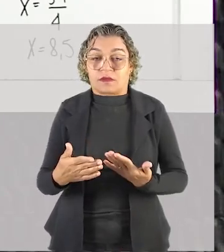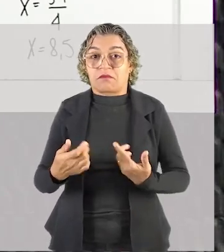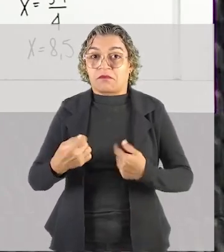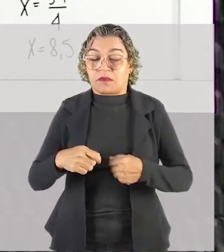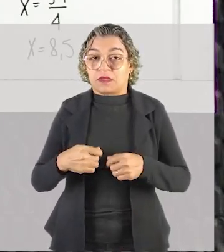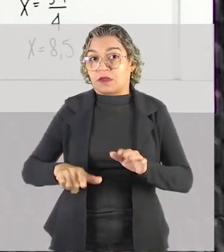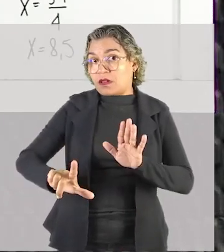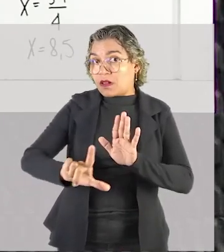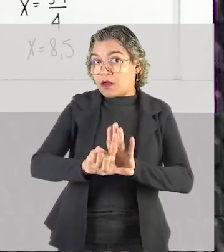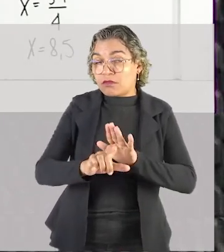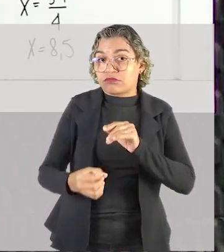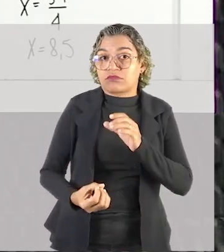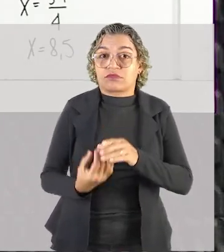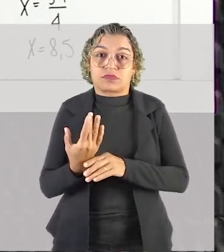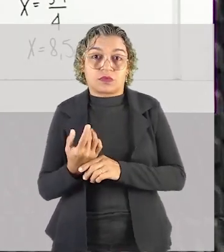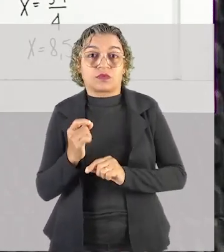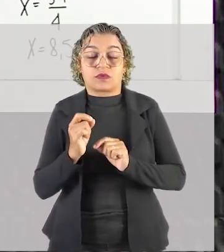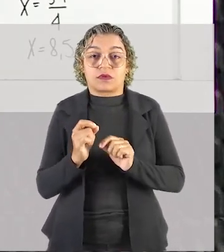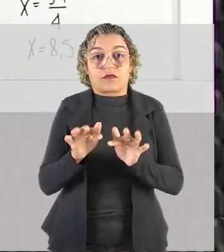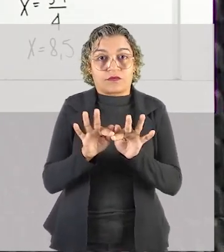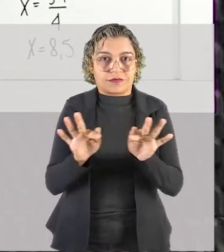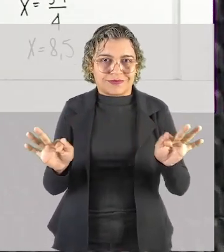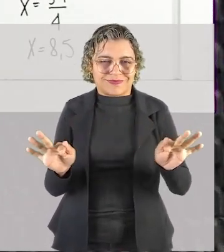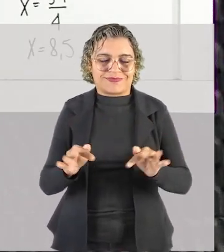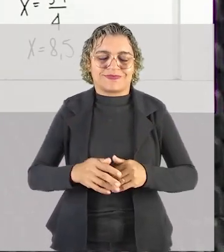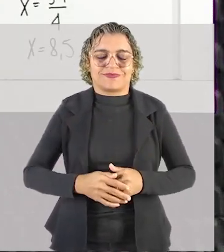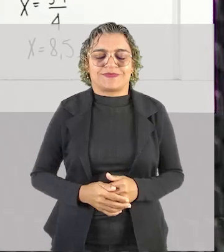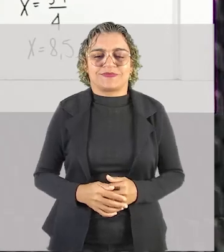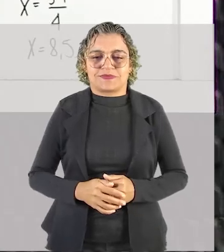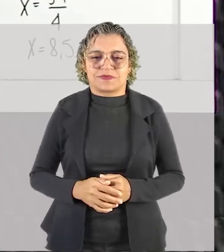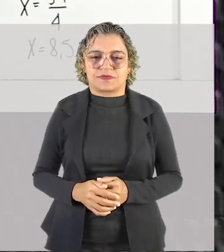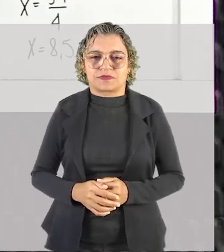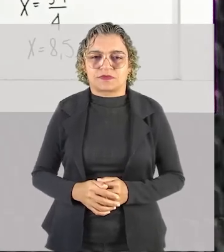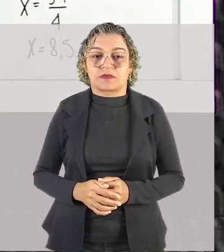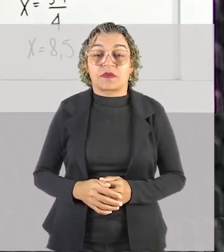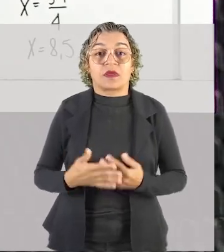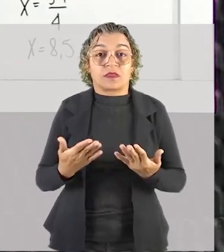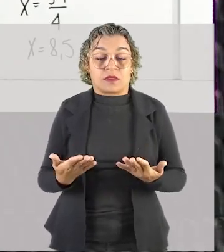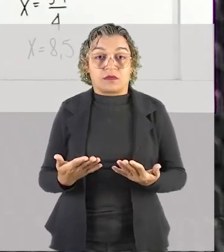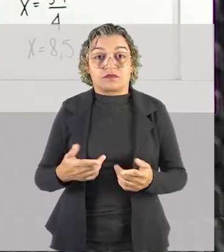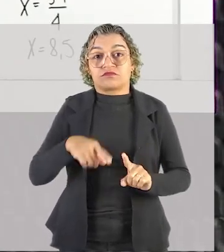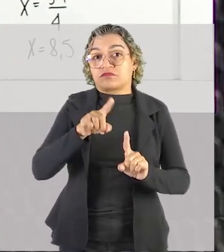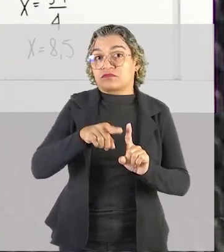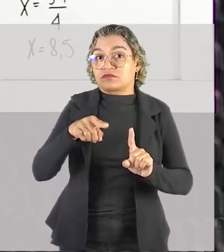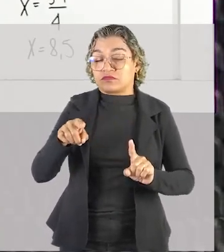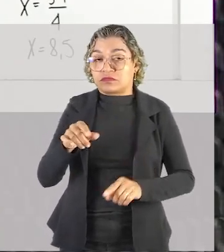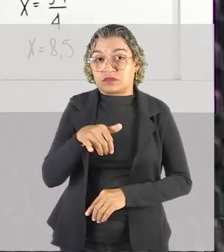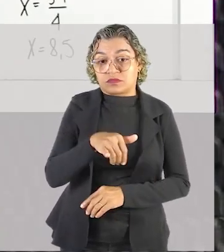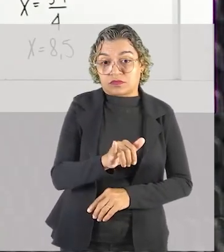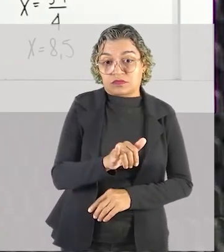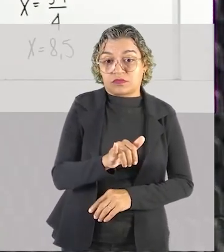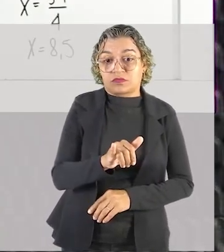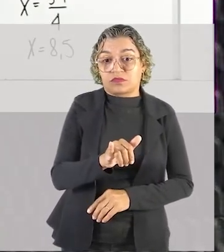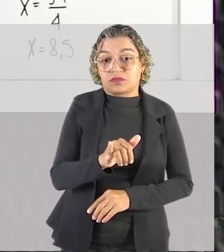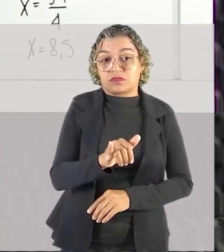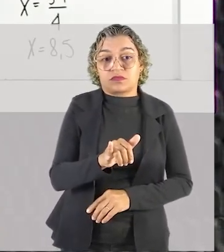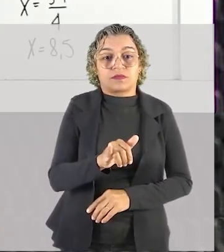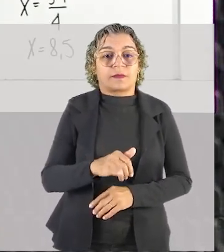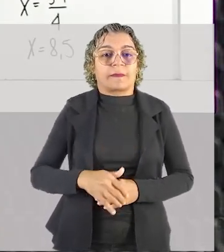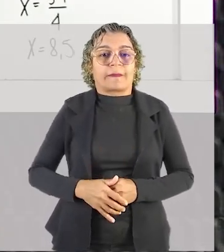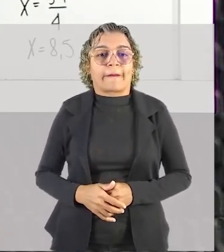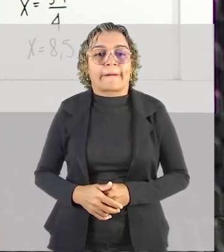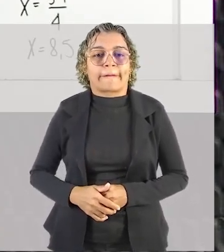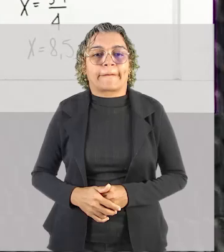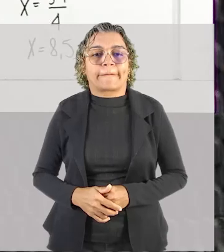lei de formação da nossa função. Tá? Quem são nossas variáveis? Y e t. Se ele quer a lei de formação